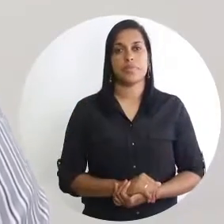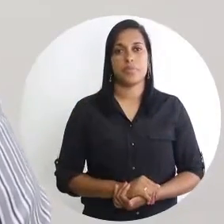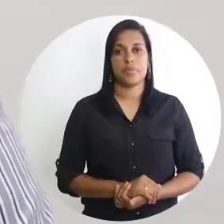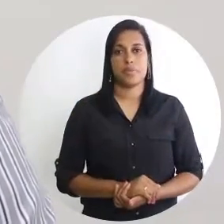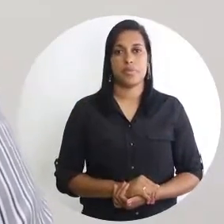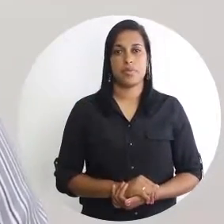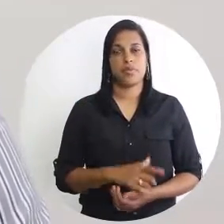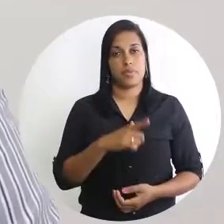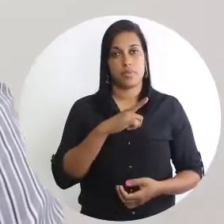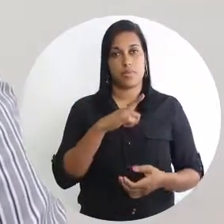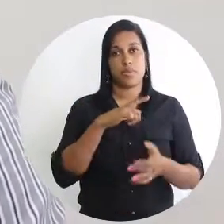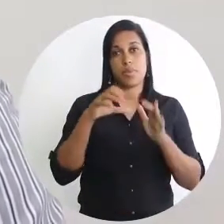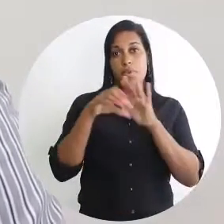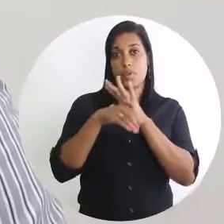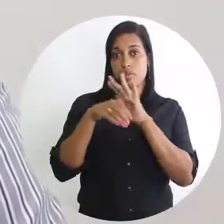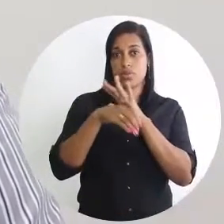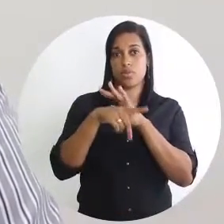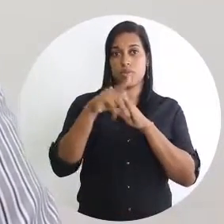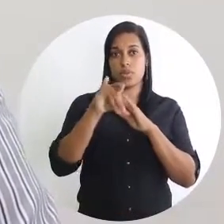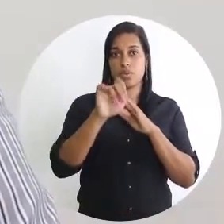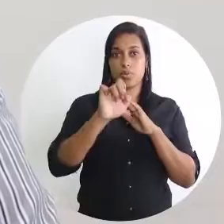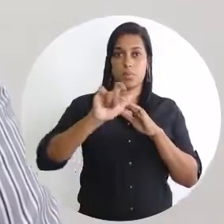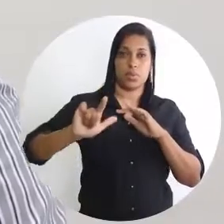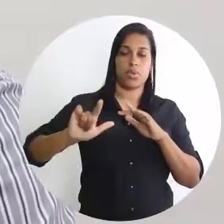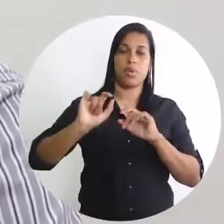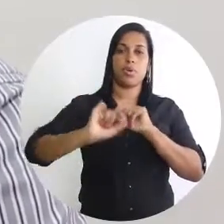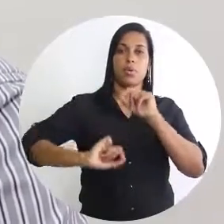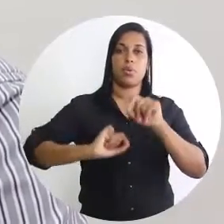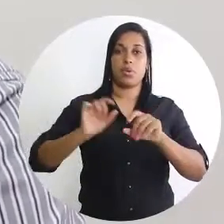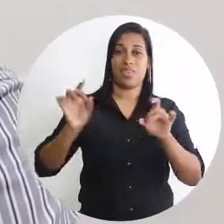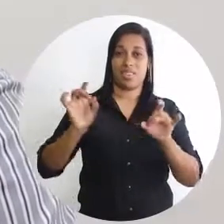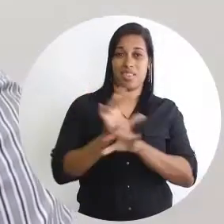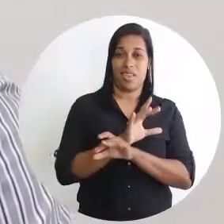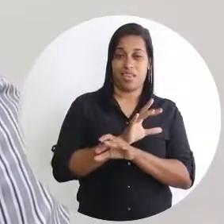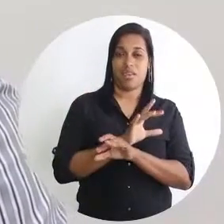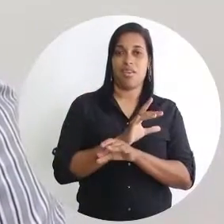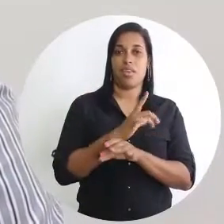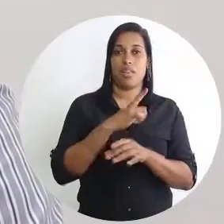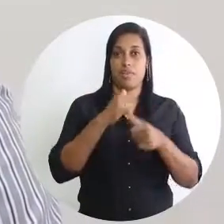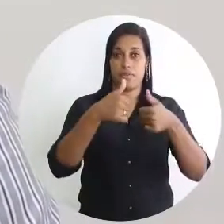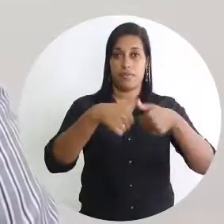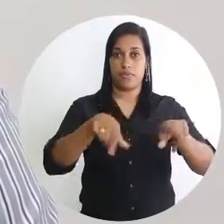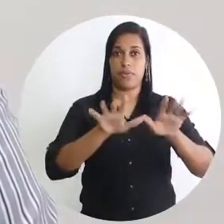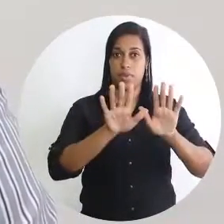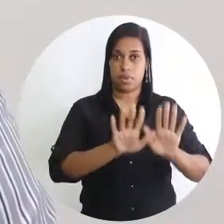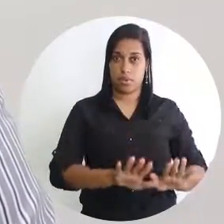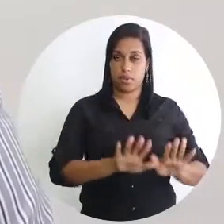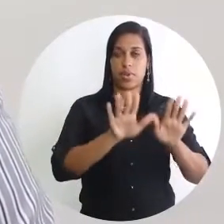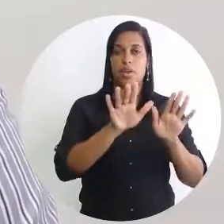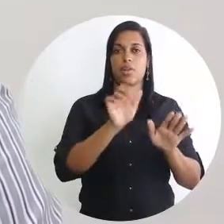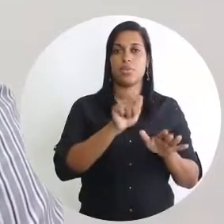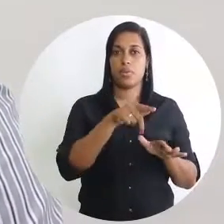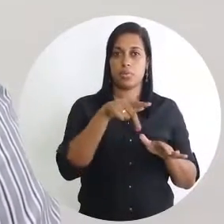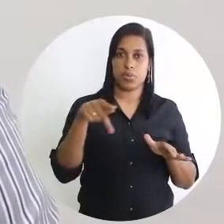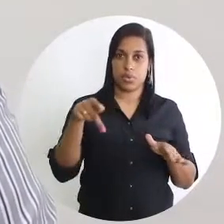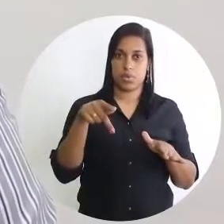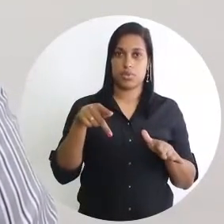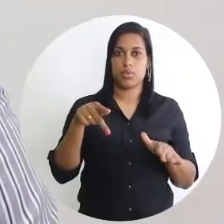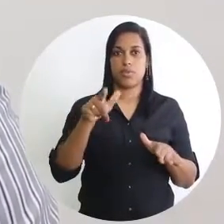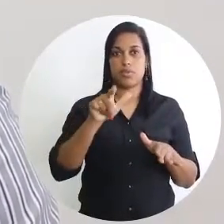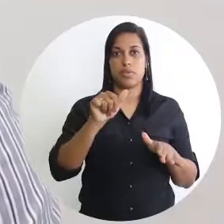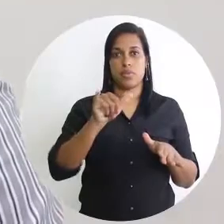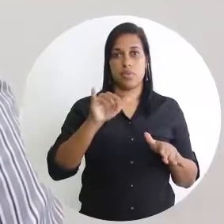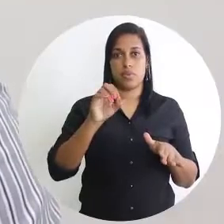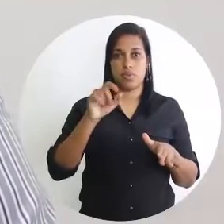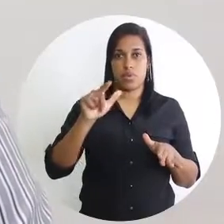Então, e ele tem esse conceito de pilha. O que é esse conceito de pilha? Quando você insere um componente, ele fica lá, né, na sua aplicação, no seu